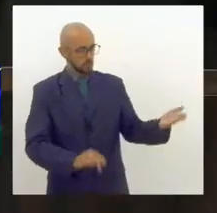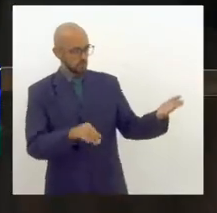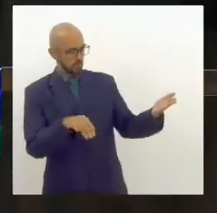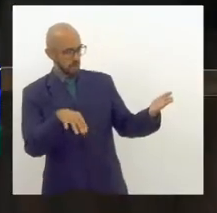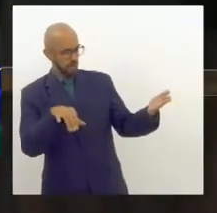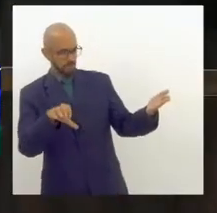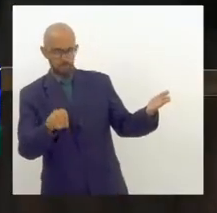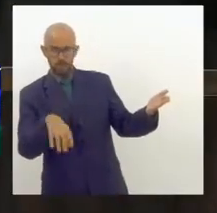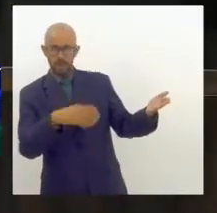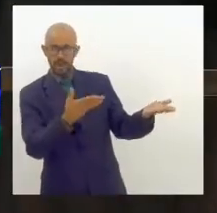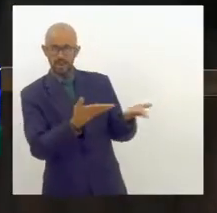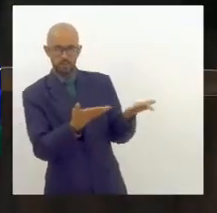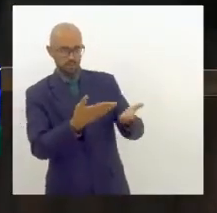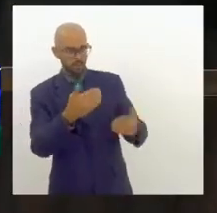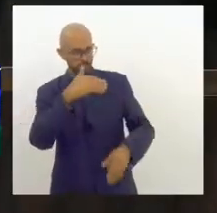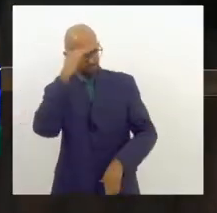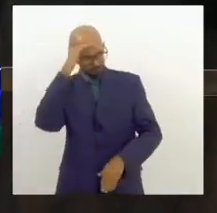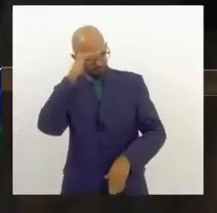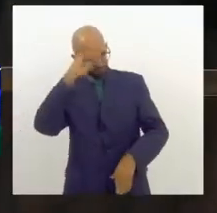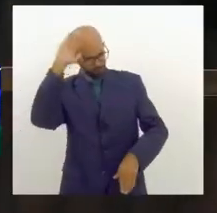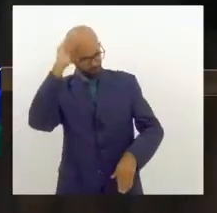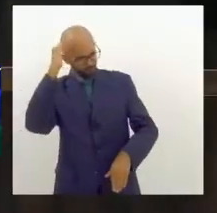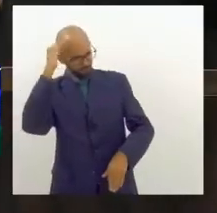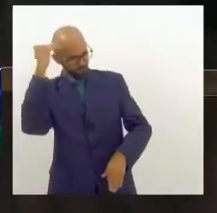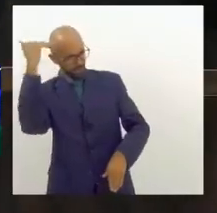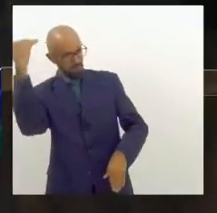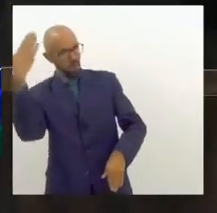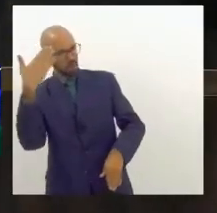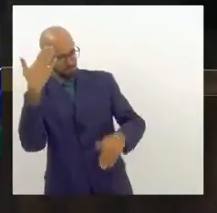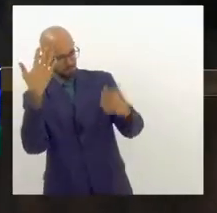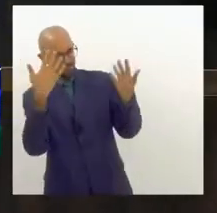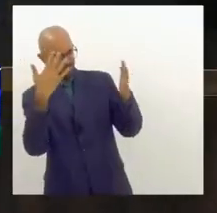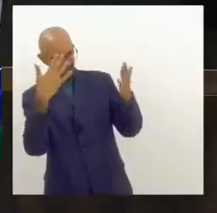Presley. Tá achando que...